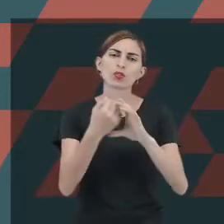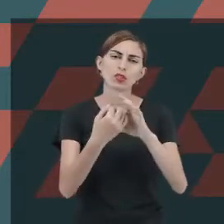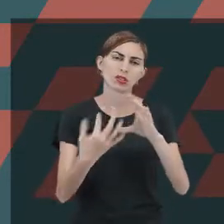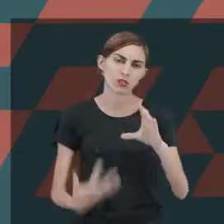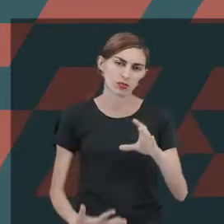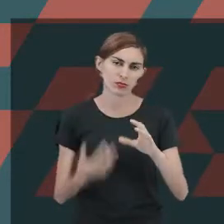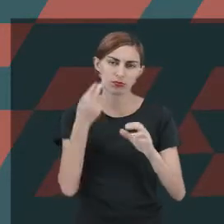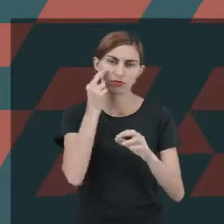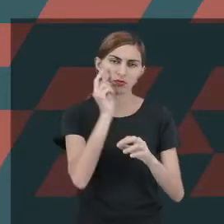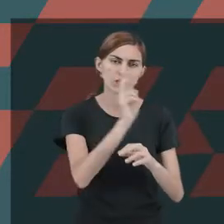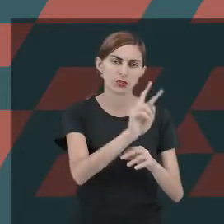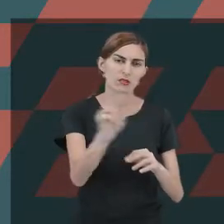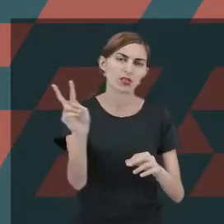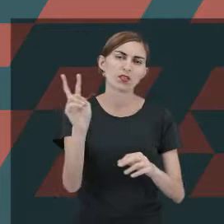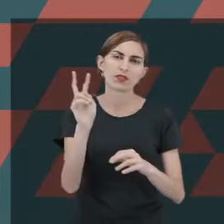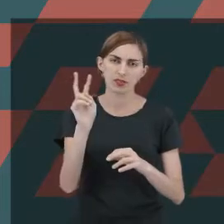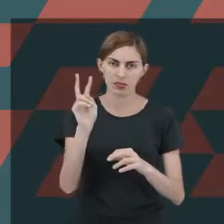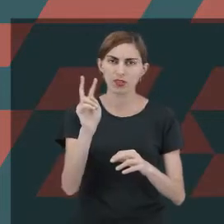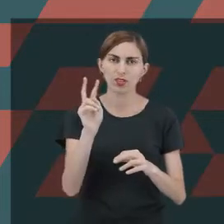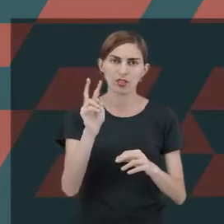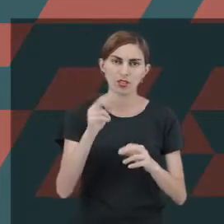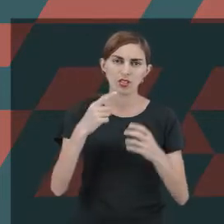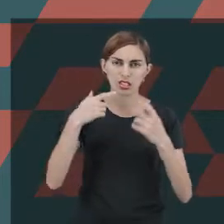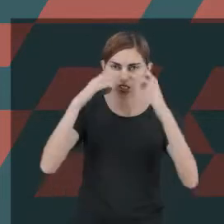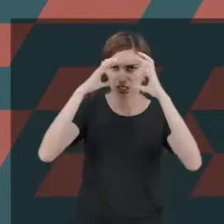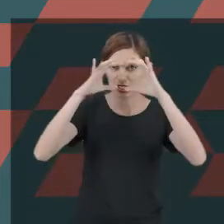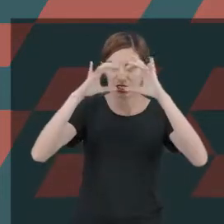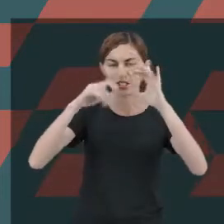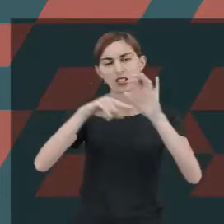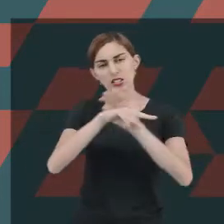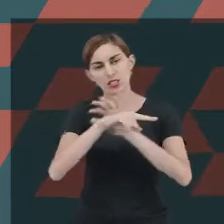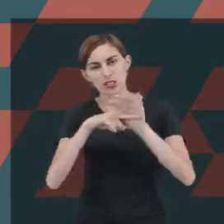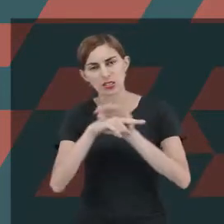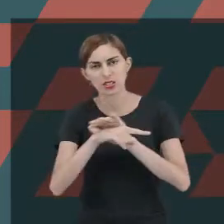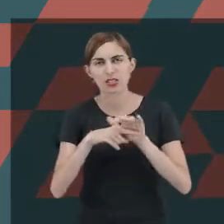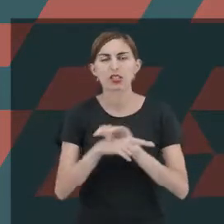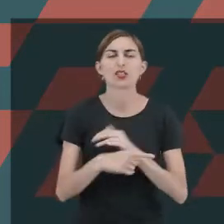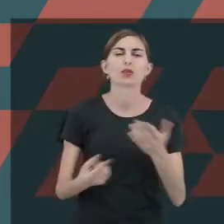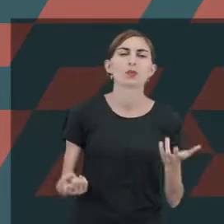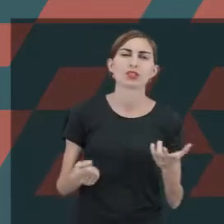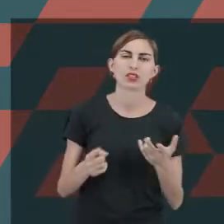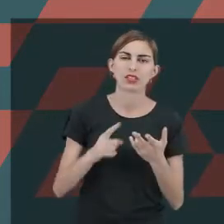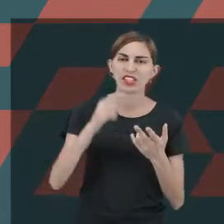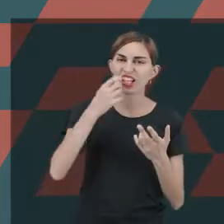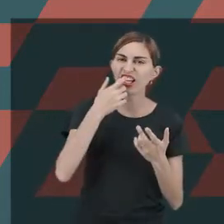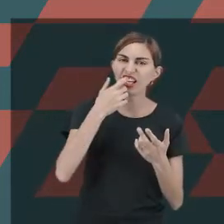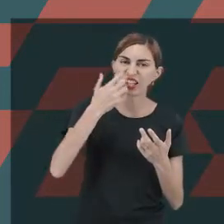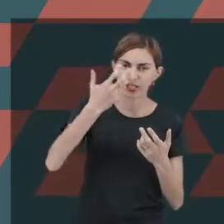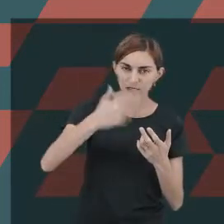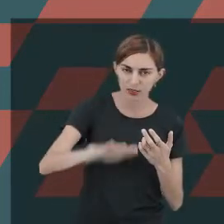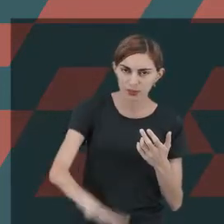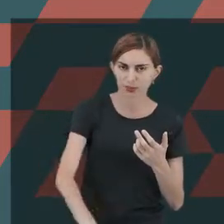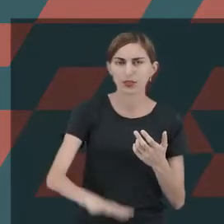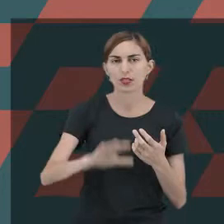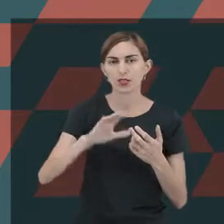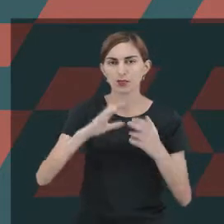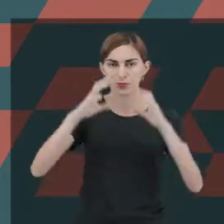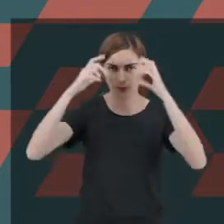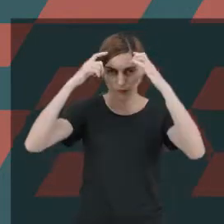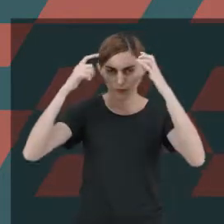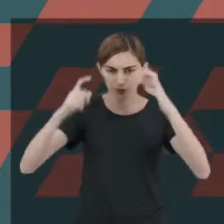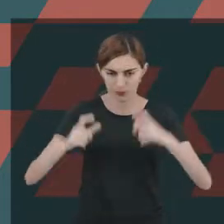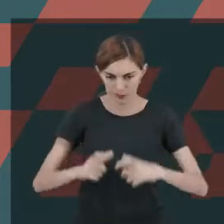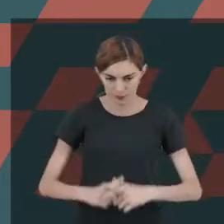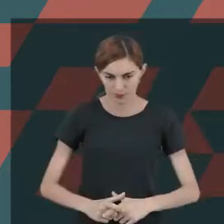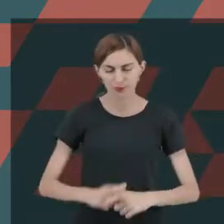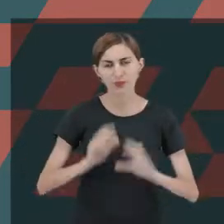Geralmente quando a gente vê uma formação cerebral, lesão e calcificação numa criança pequena com microcefalia, isso direciona